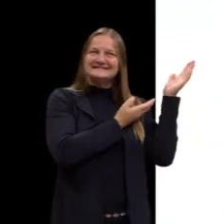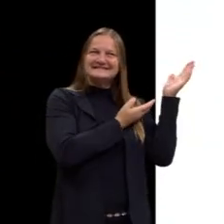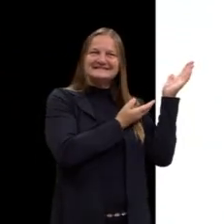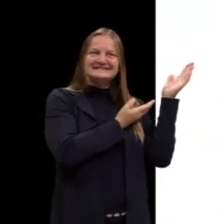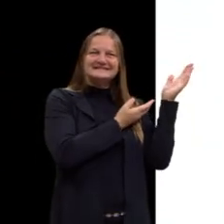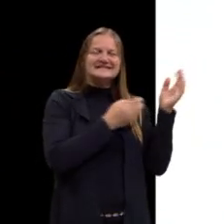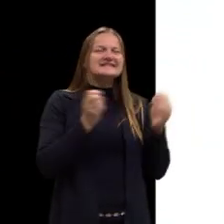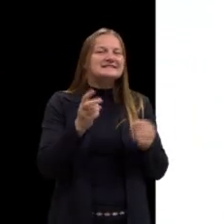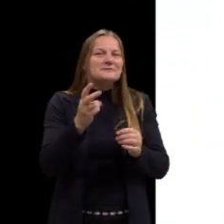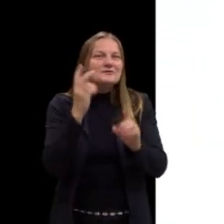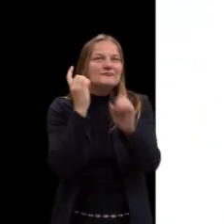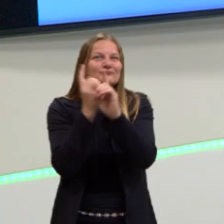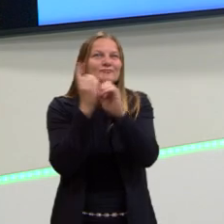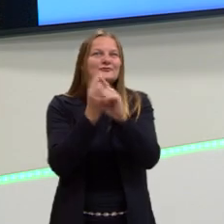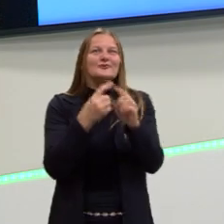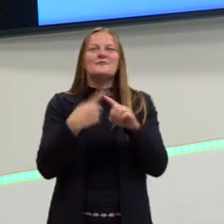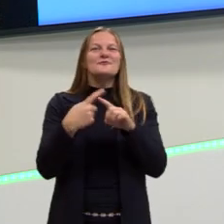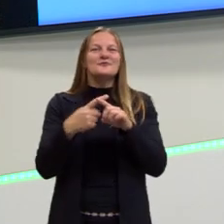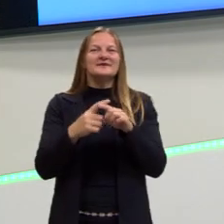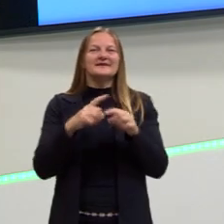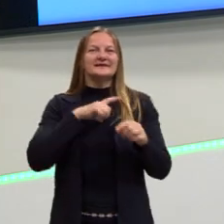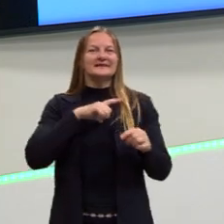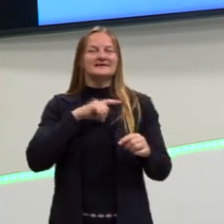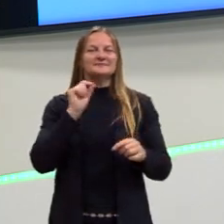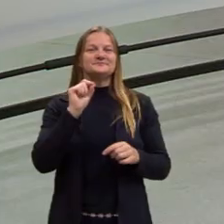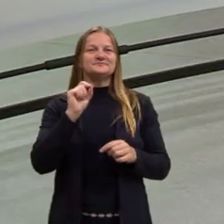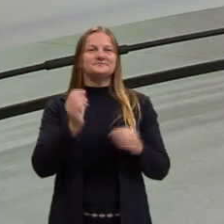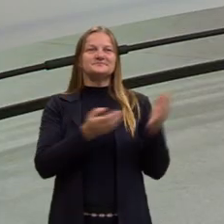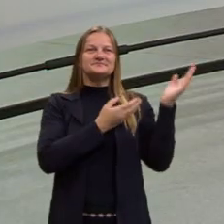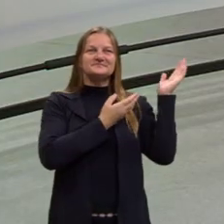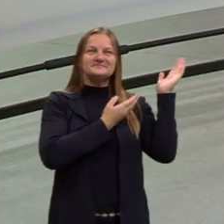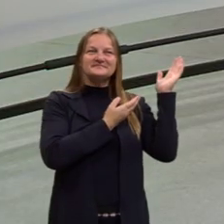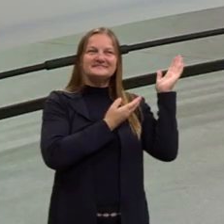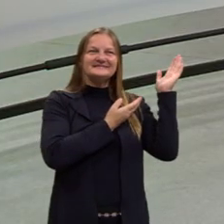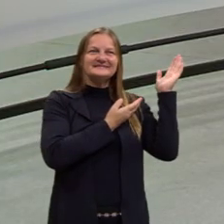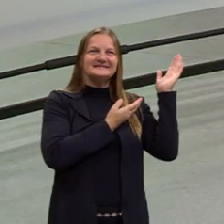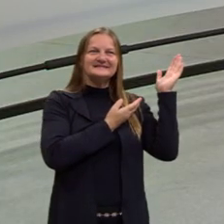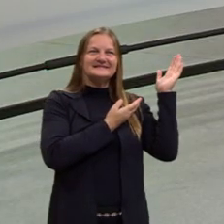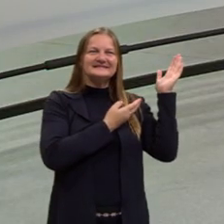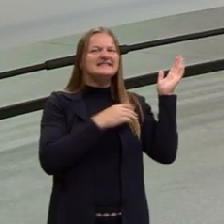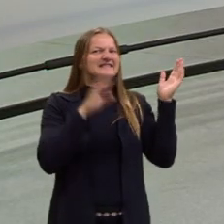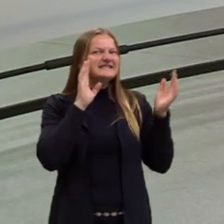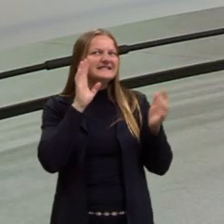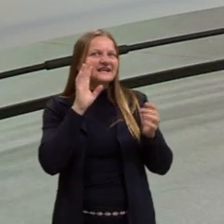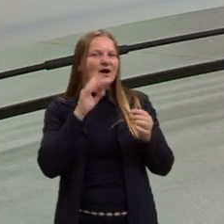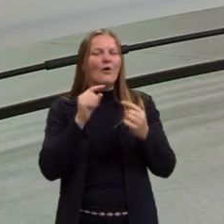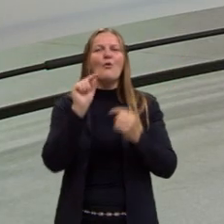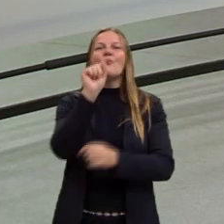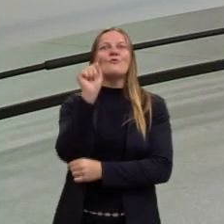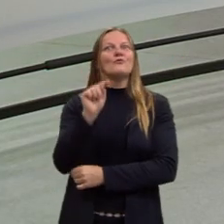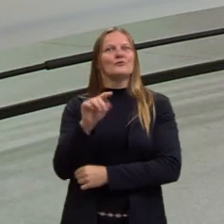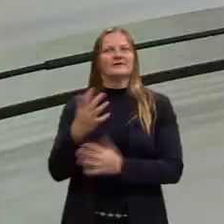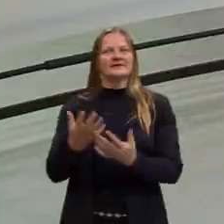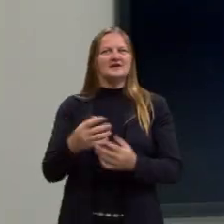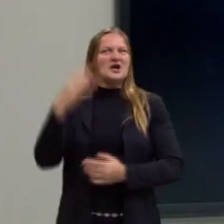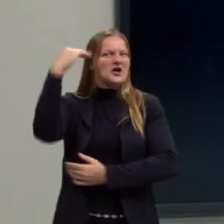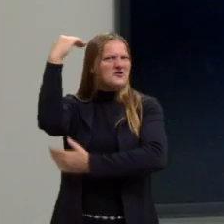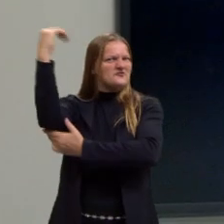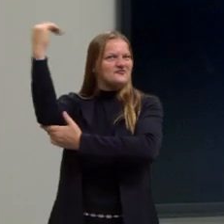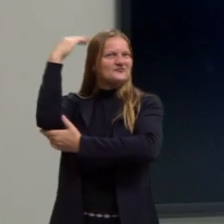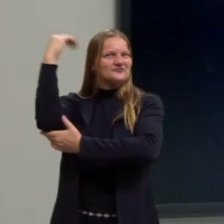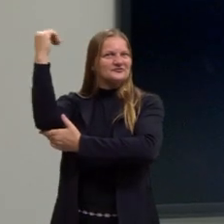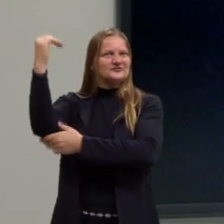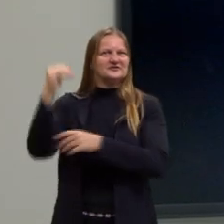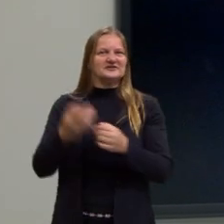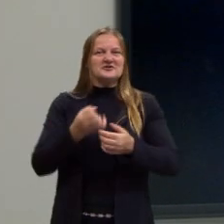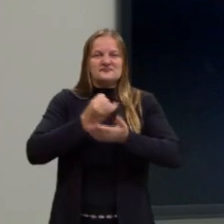né com esse meme porque aí a gente tem uma coisa legal e uma coisa nem tão legal assim Opa Sucesso